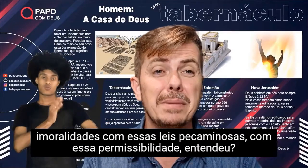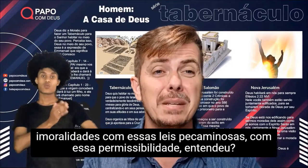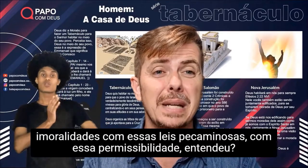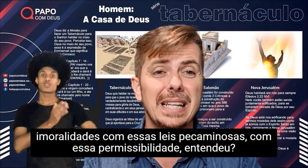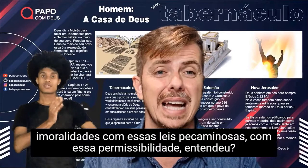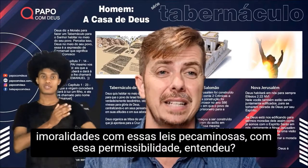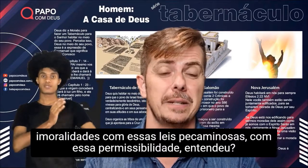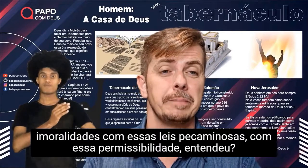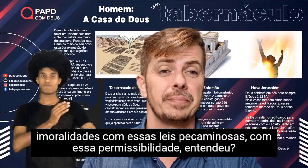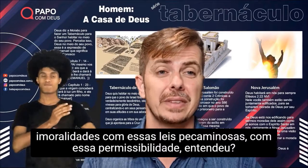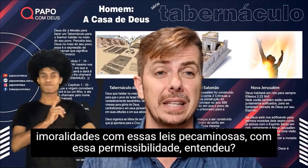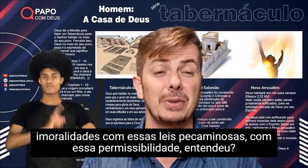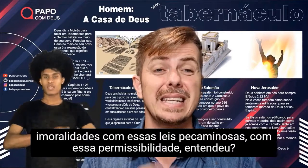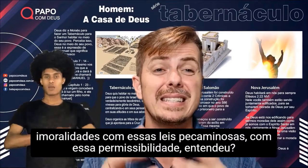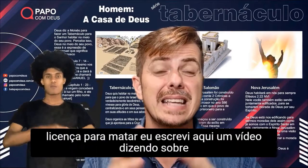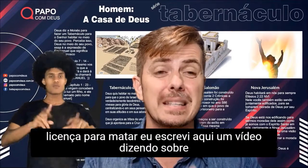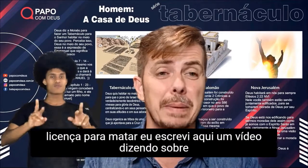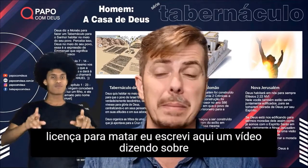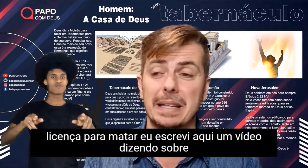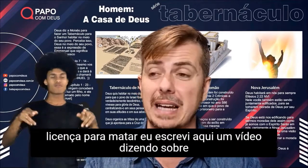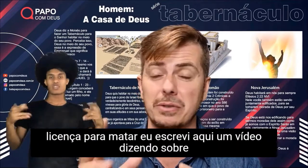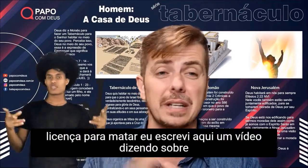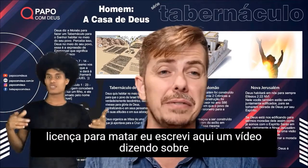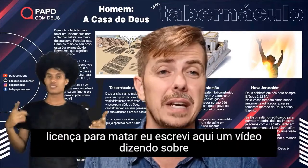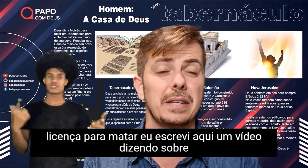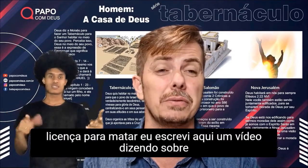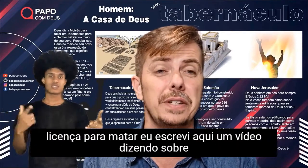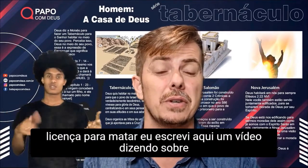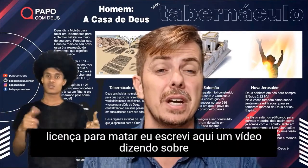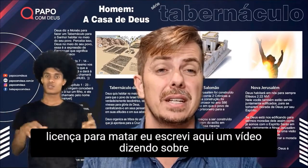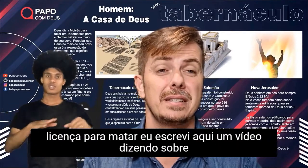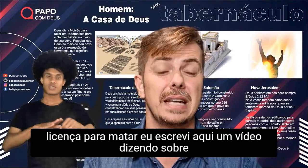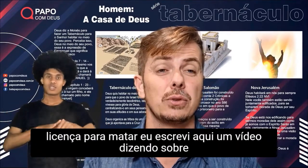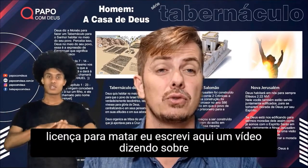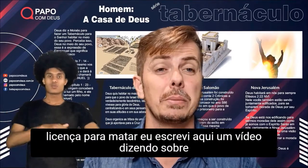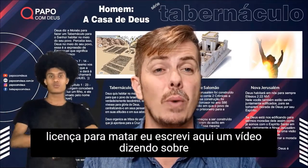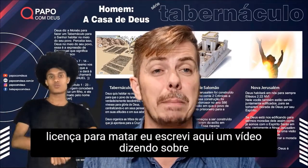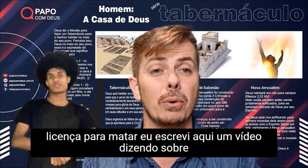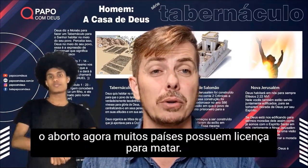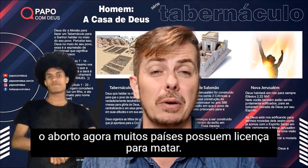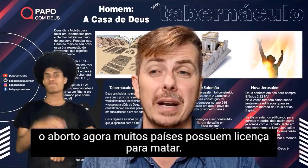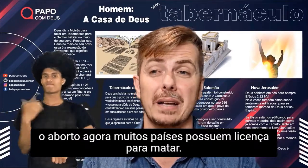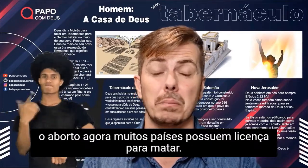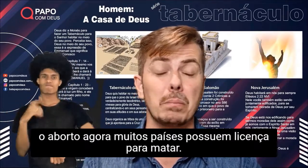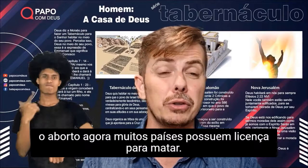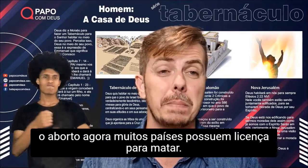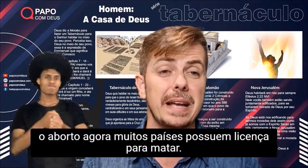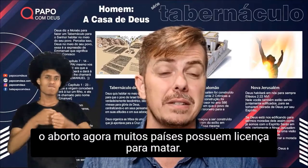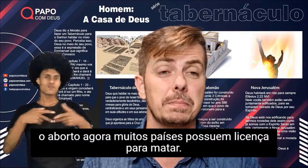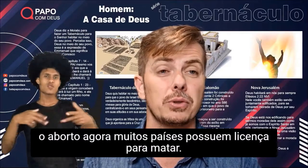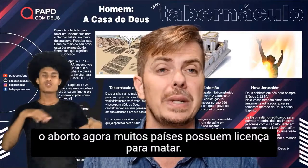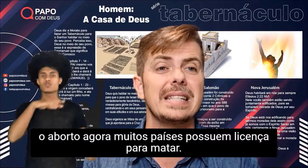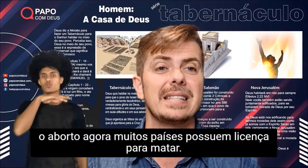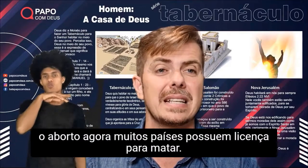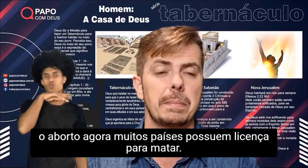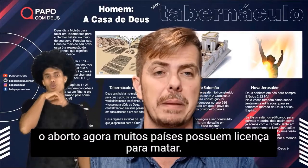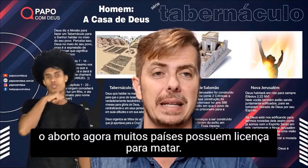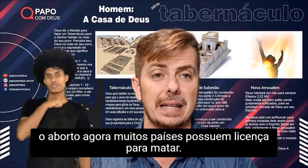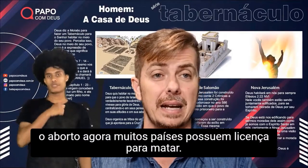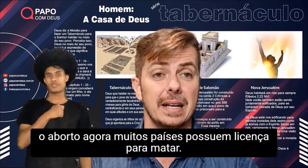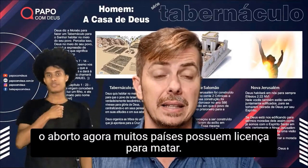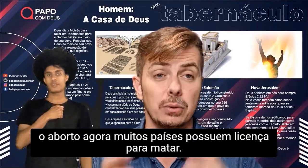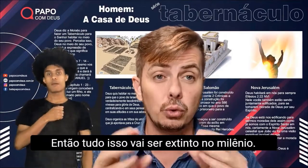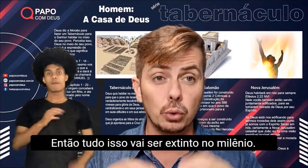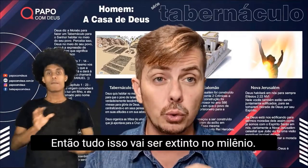essa permissibilidade. Entendeu? Licença para matar, eu escrevi aqui um vídeo dizendo sobre o aborto, agora muitos países possuem licença